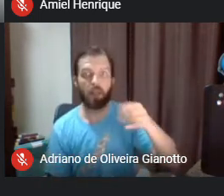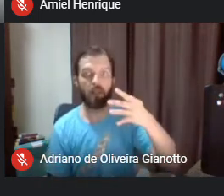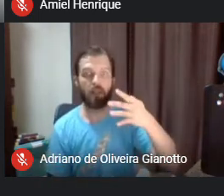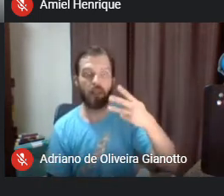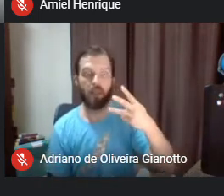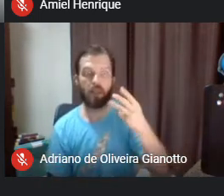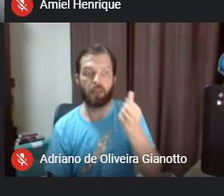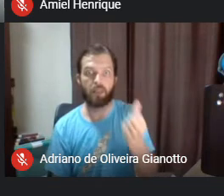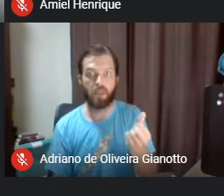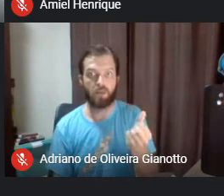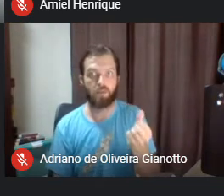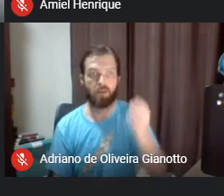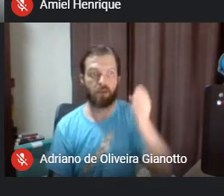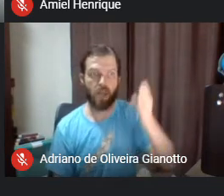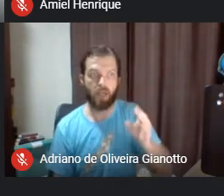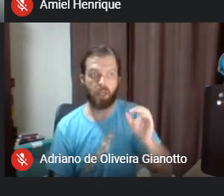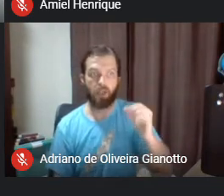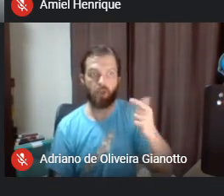a lei